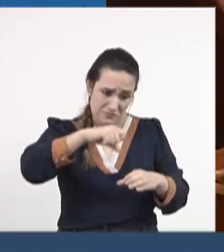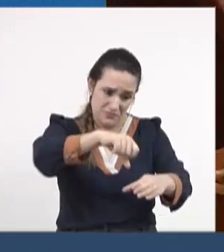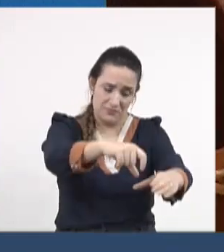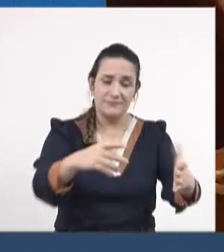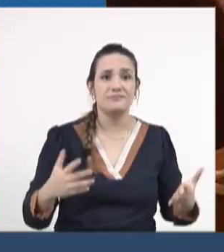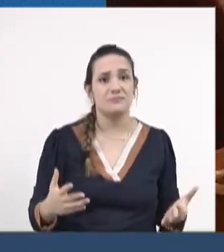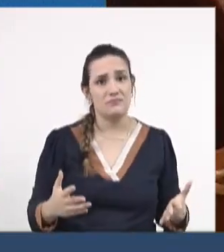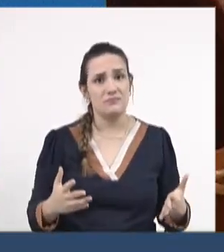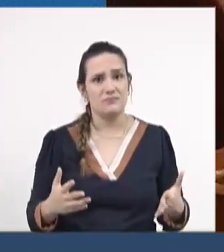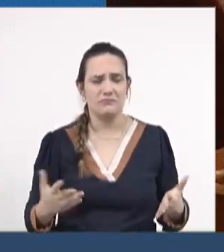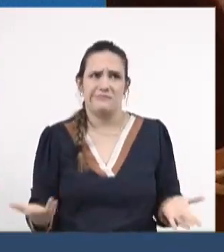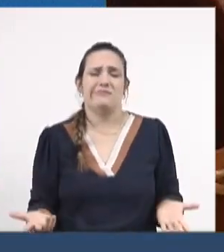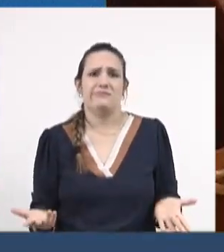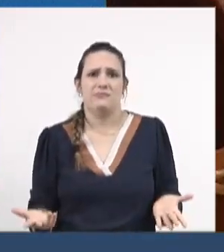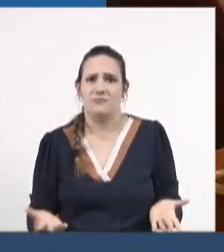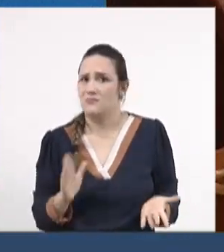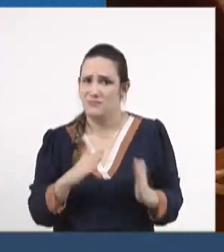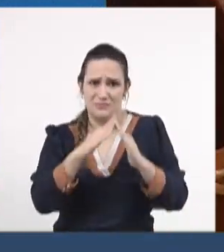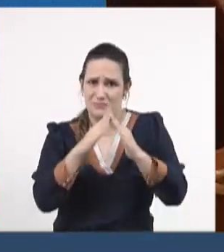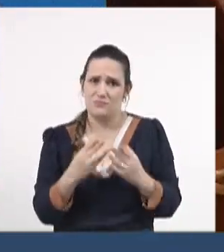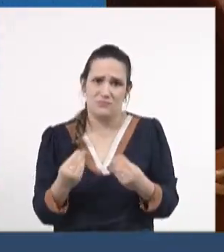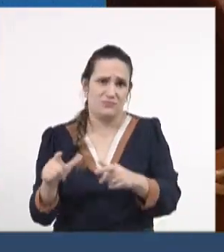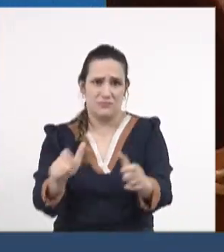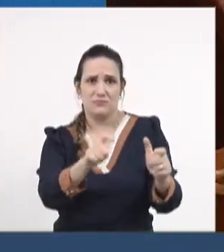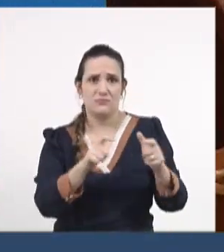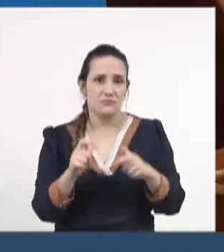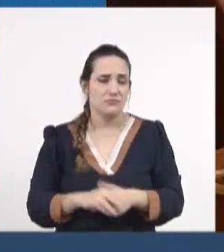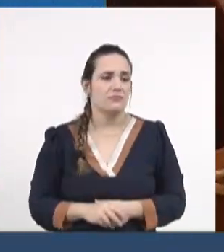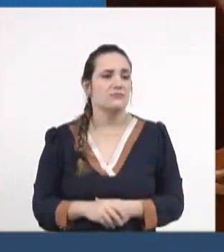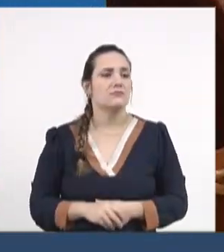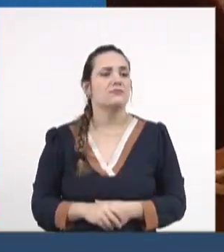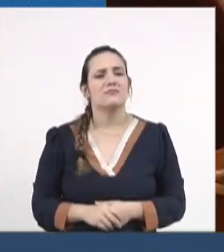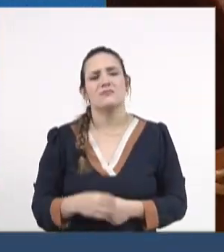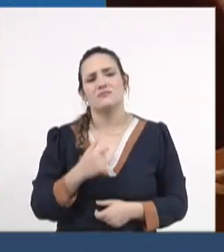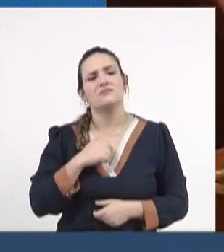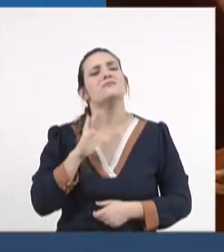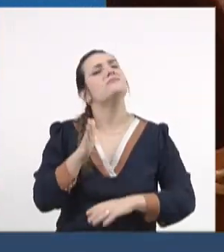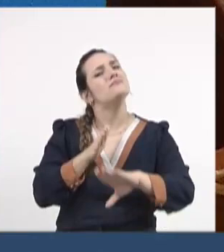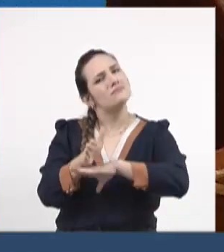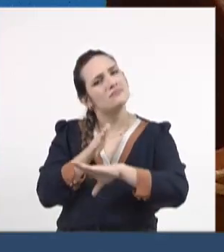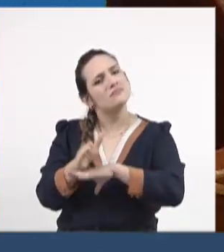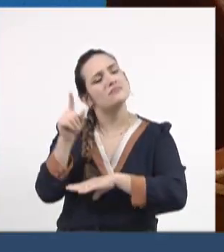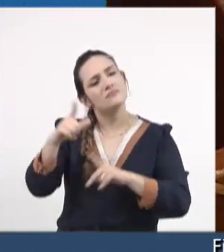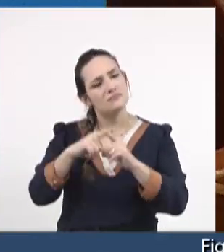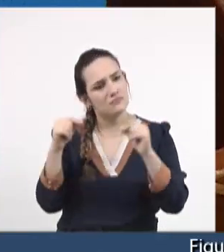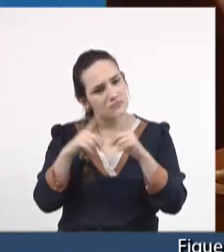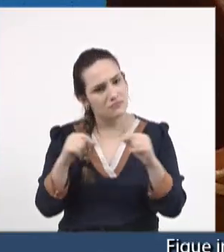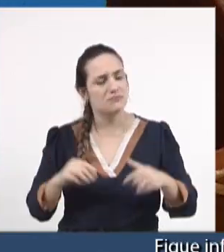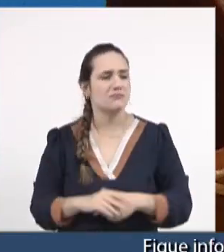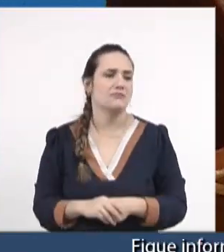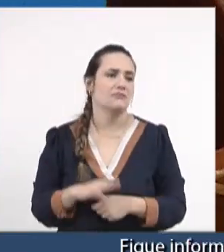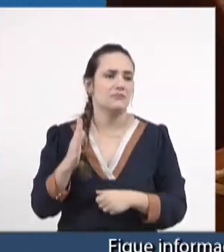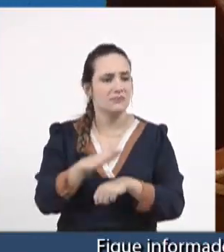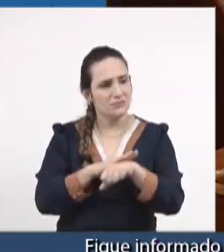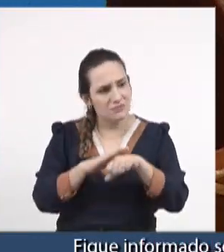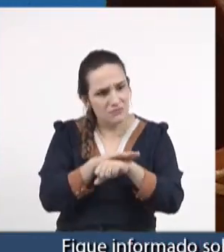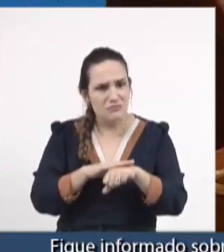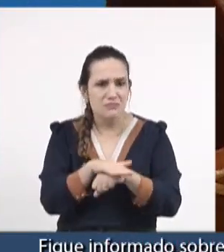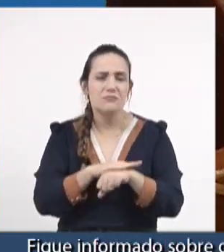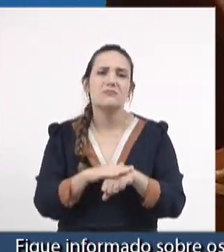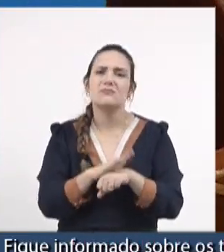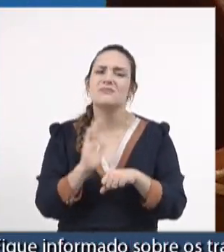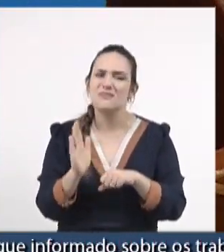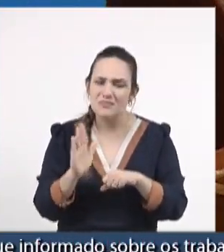claro, eu sou parceiro, já tive em Brasília várias vezes, como disse aqui, conversei com mais de